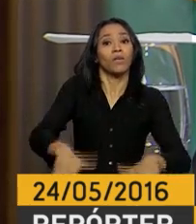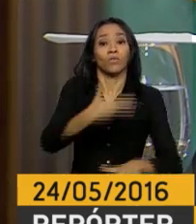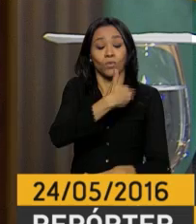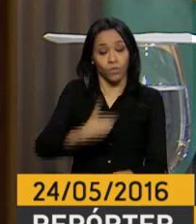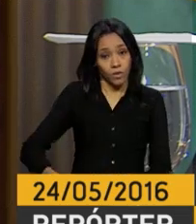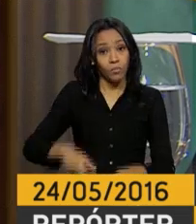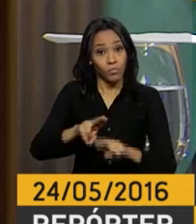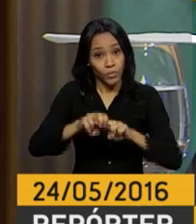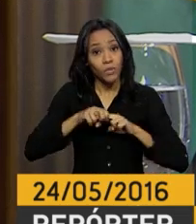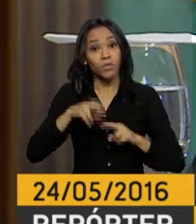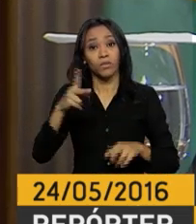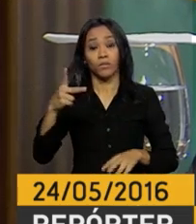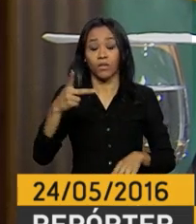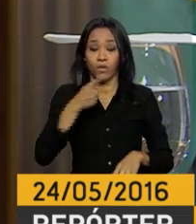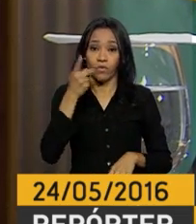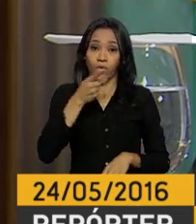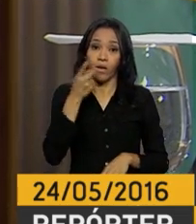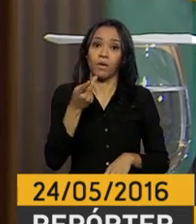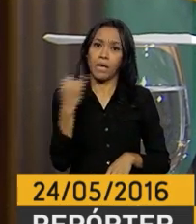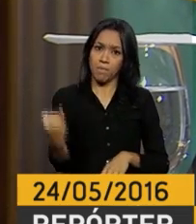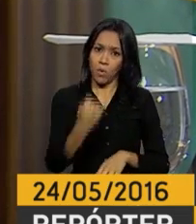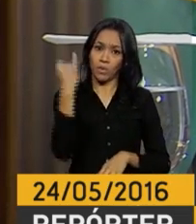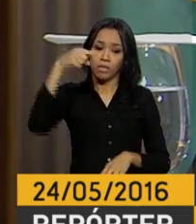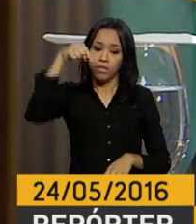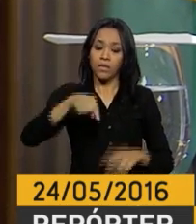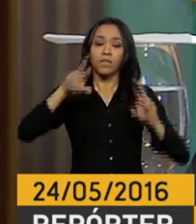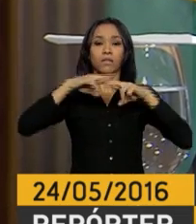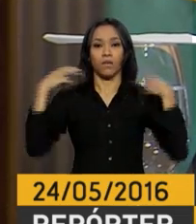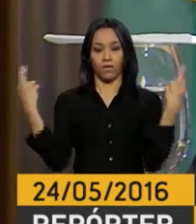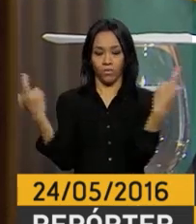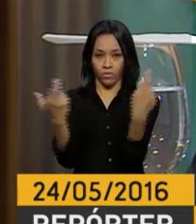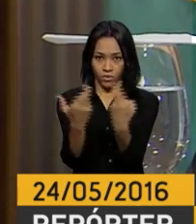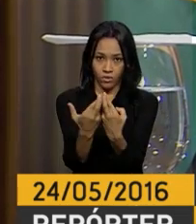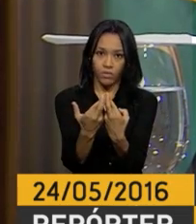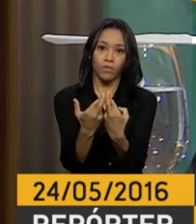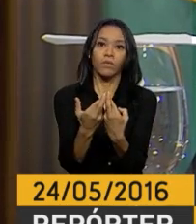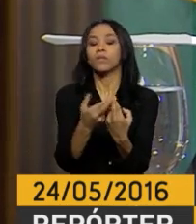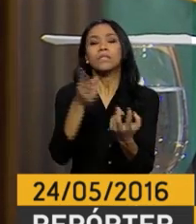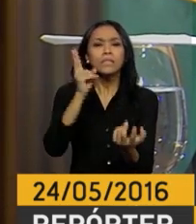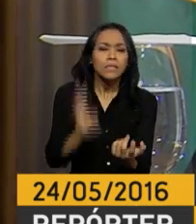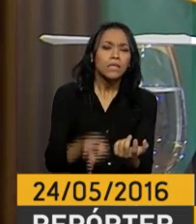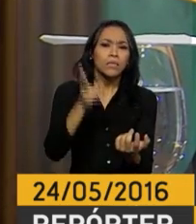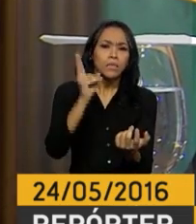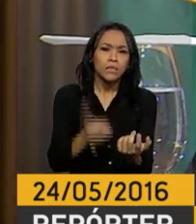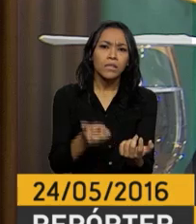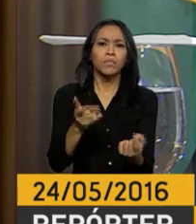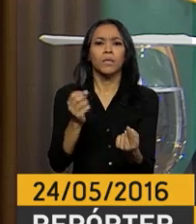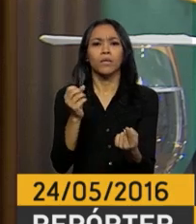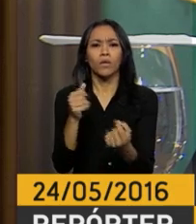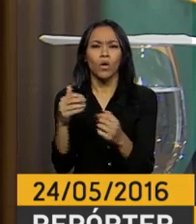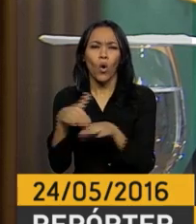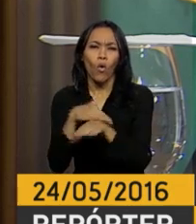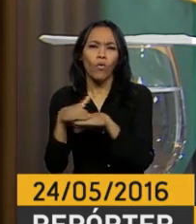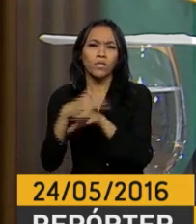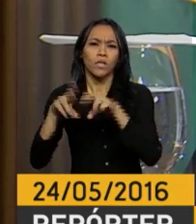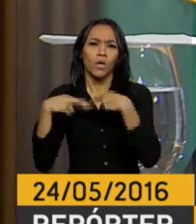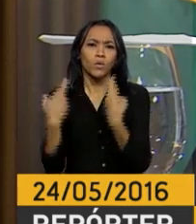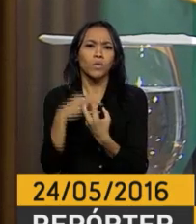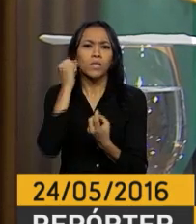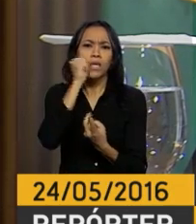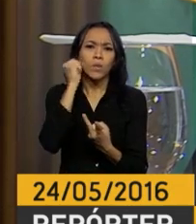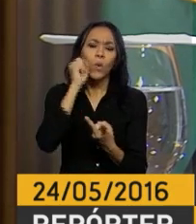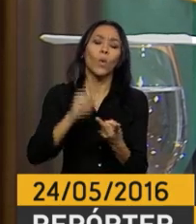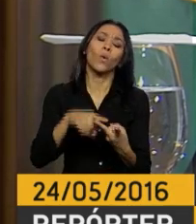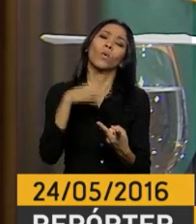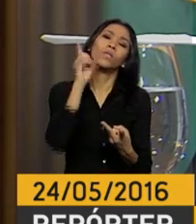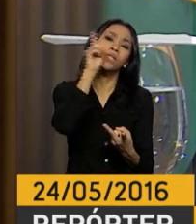importância desta reunião, que nós temos feito com certa constância, com os senadores, com os deputados,